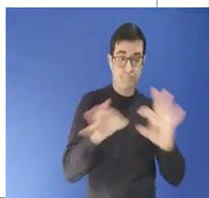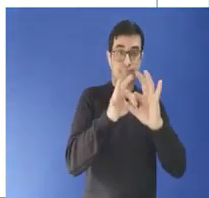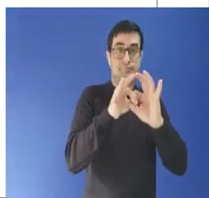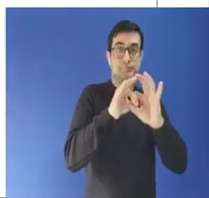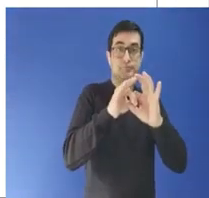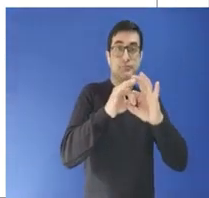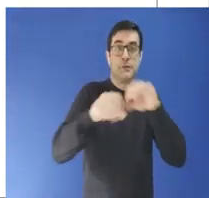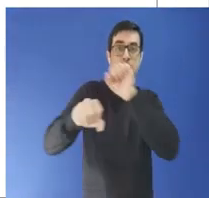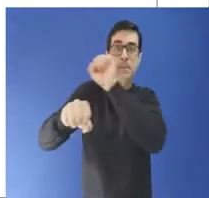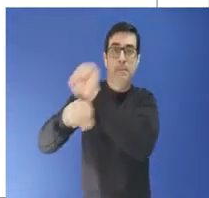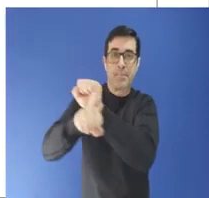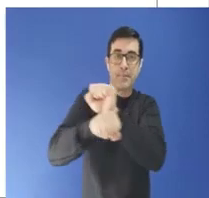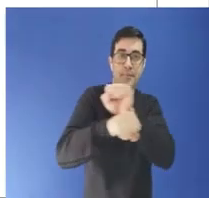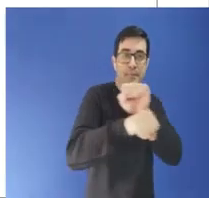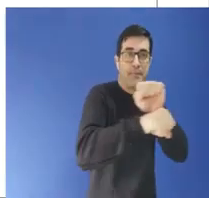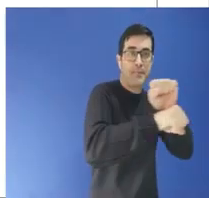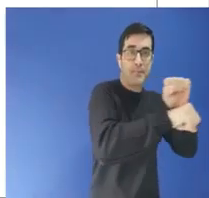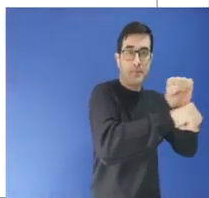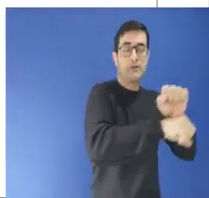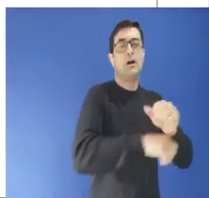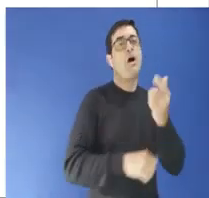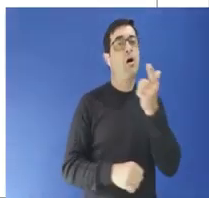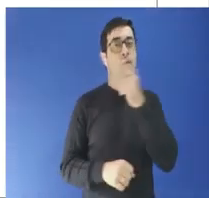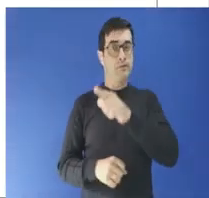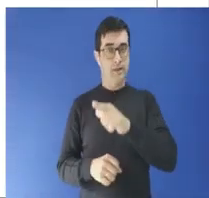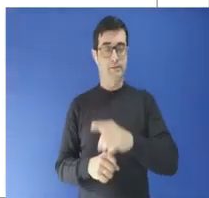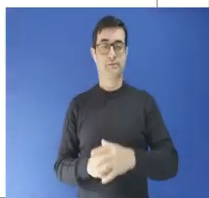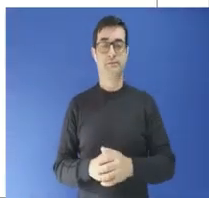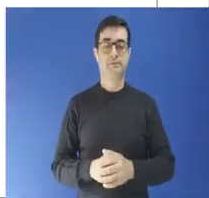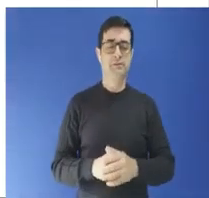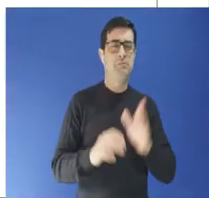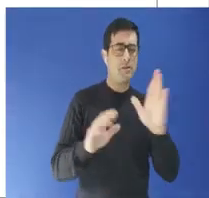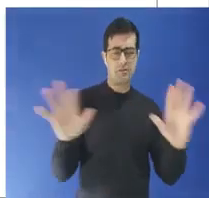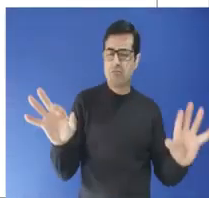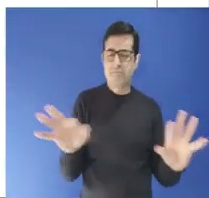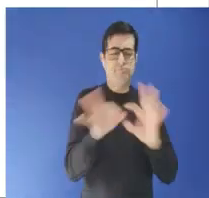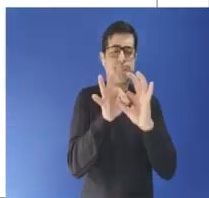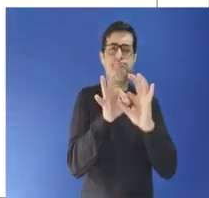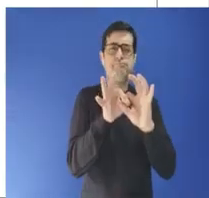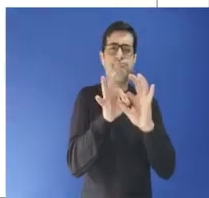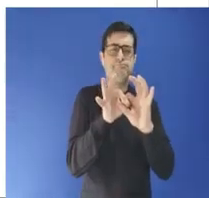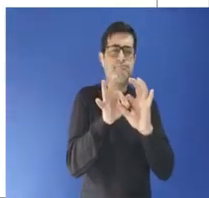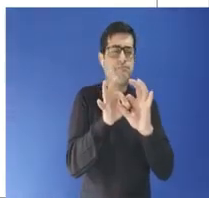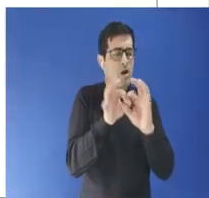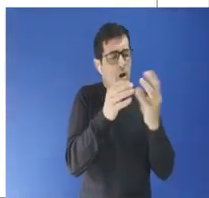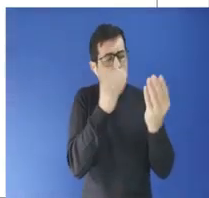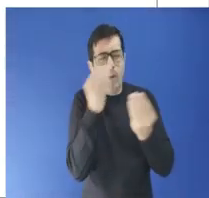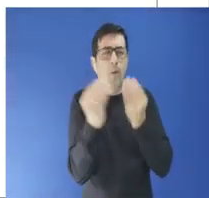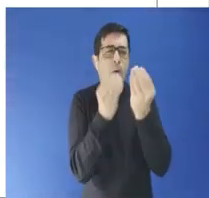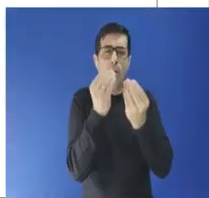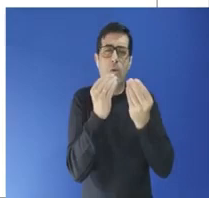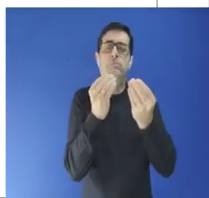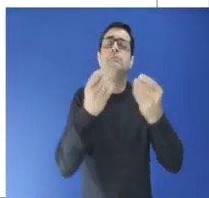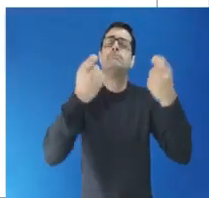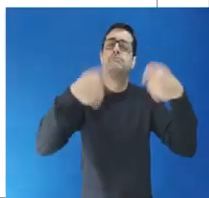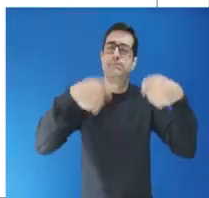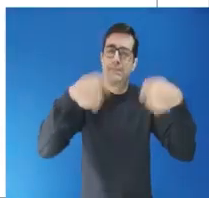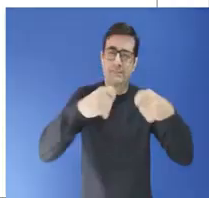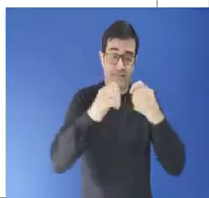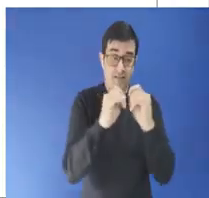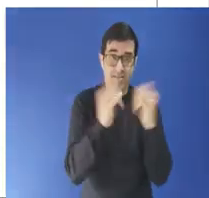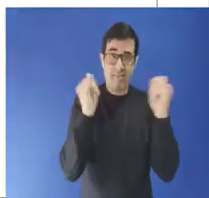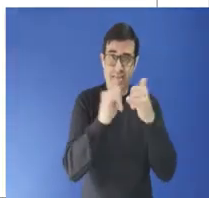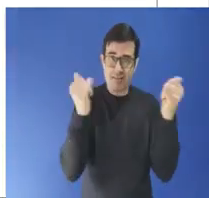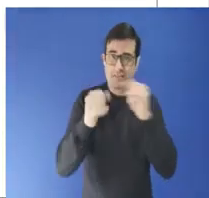estavam ligados. Então, para que ocorra uma ligação, eu preciso que esse sistema se torne mais